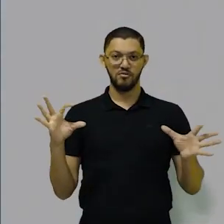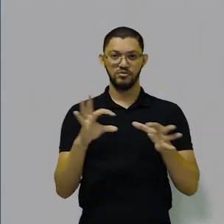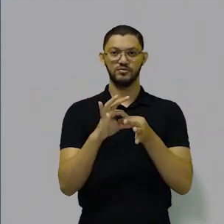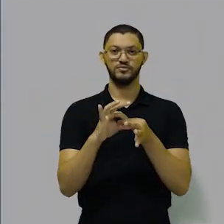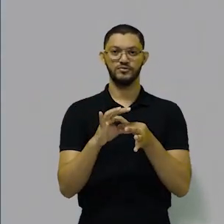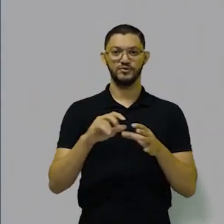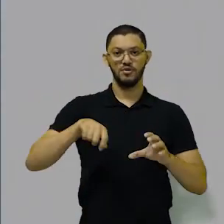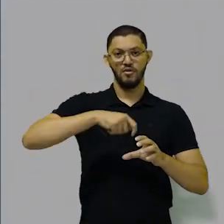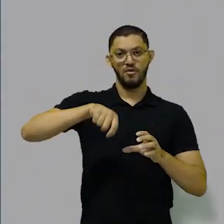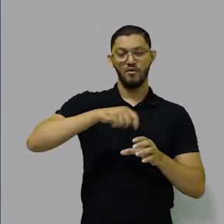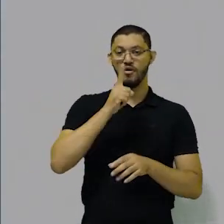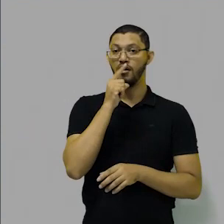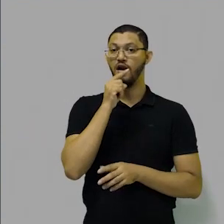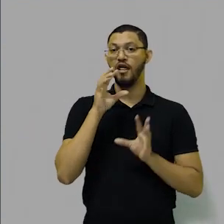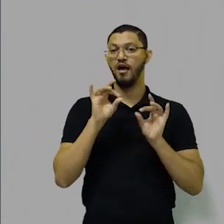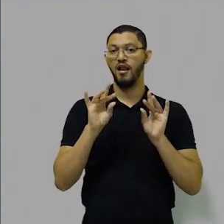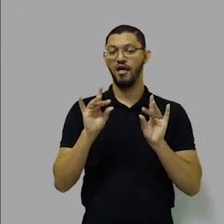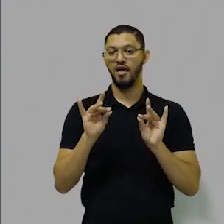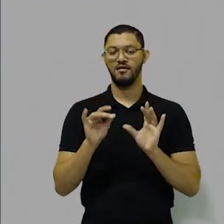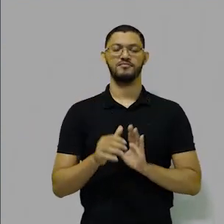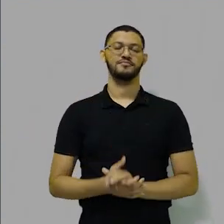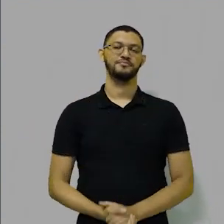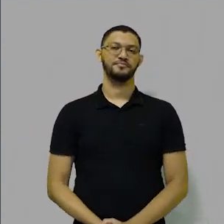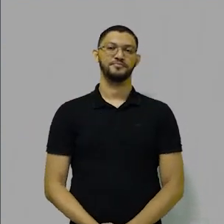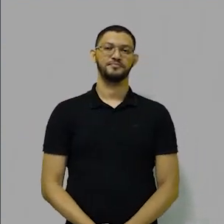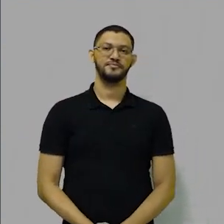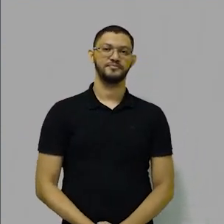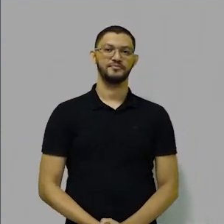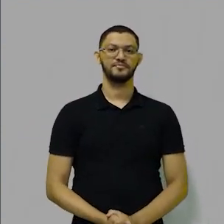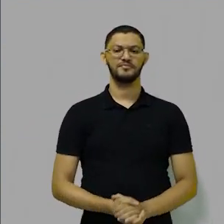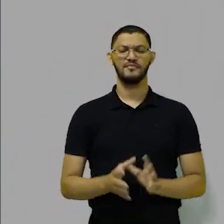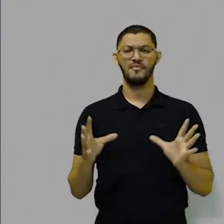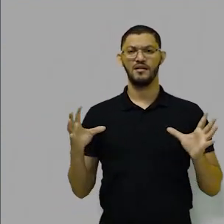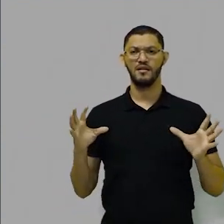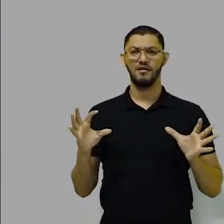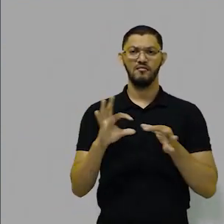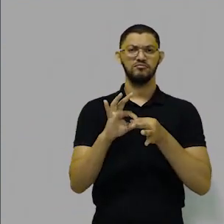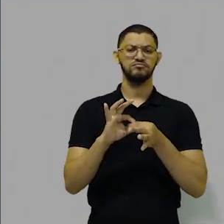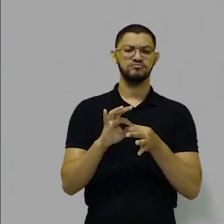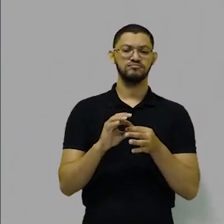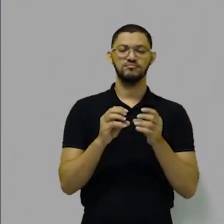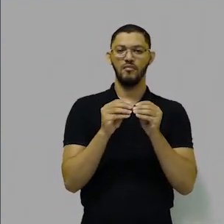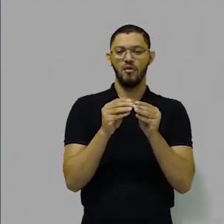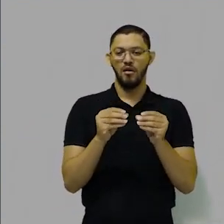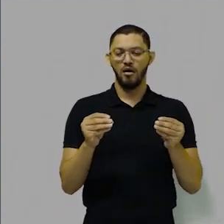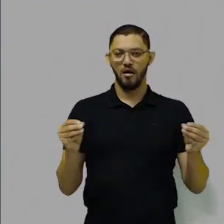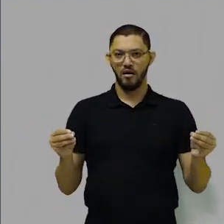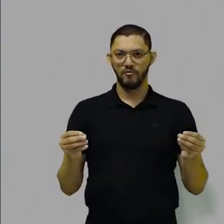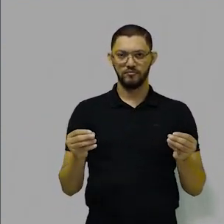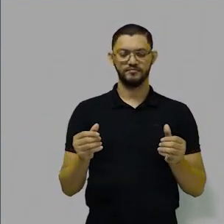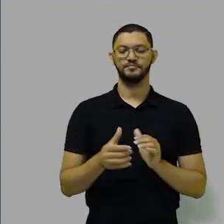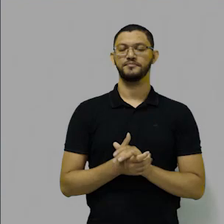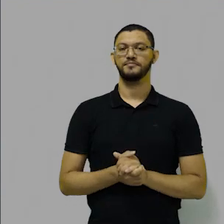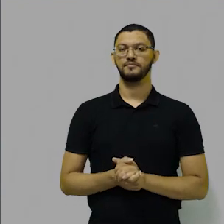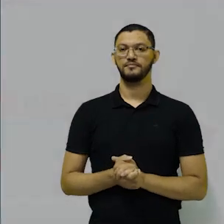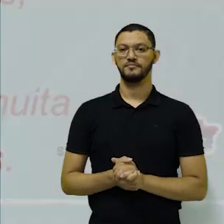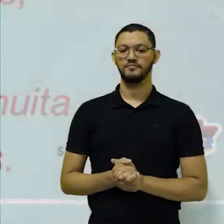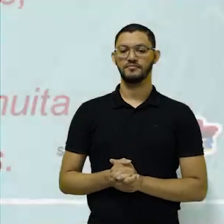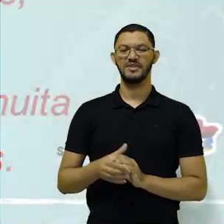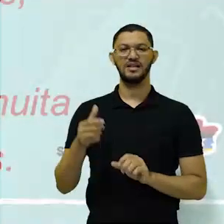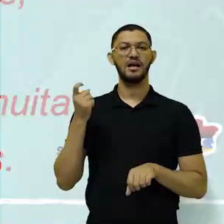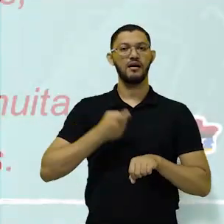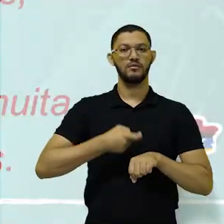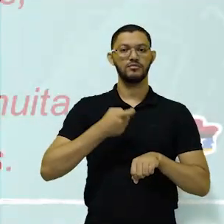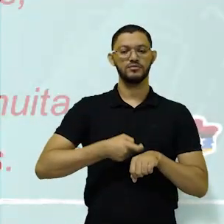em solução aquosa, né? Quando dissolvidos em água. Fundidos, ou seja, derretidos. Tudo bem? São